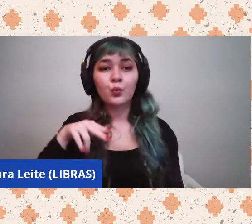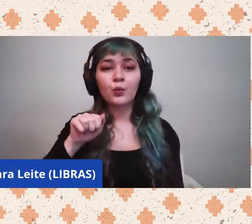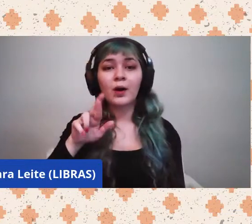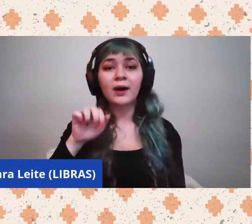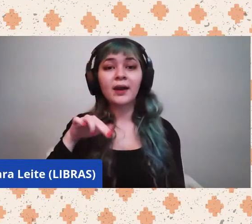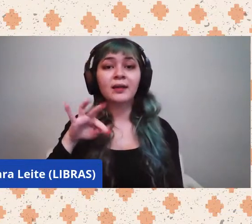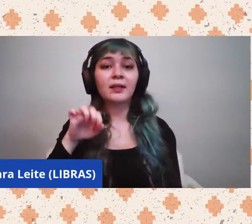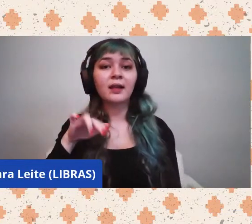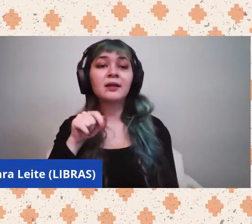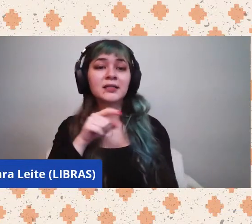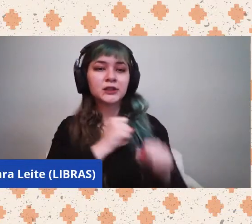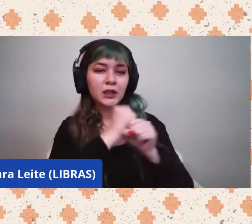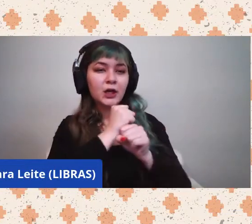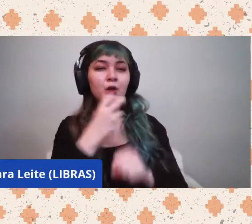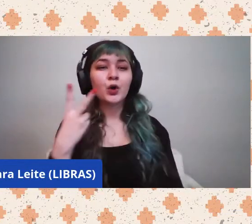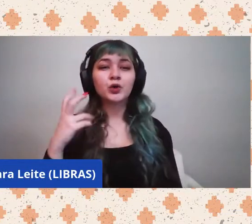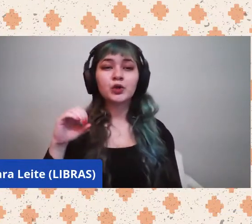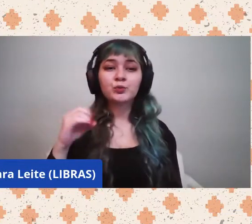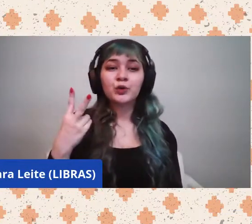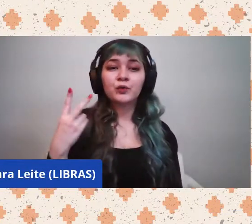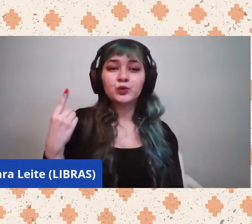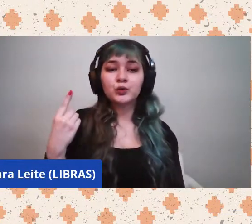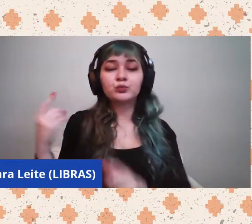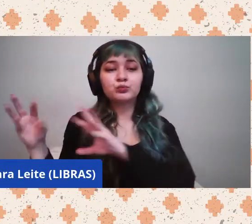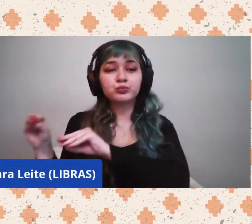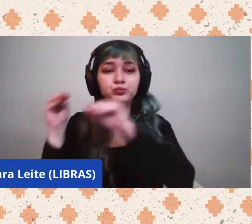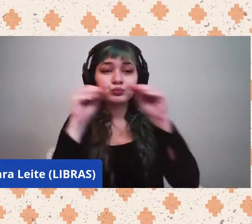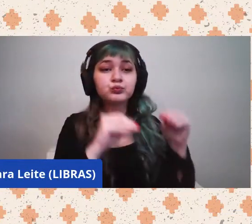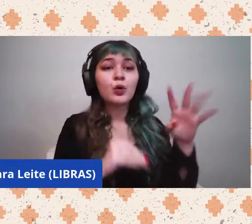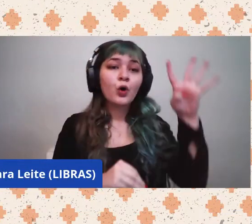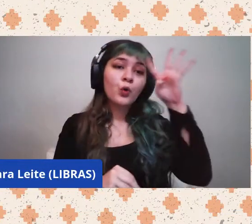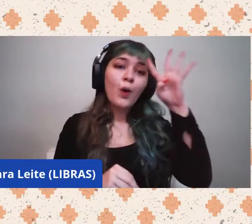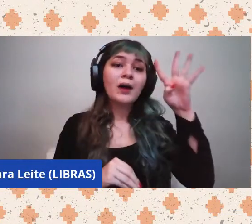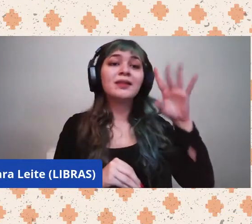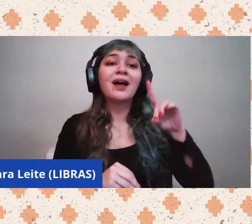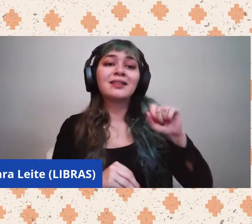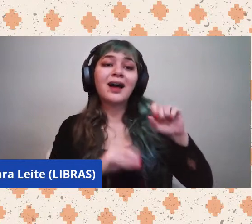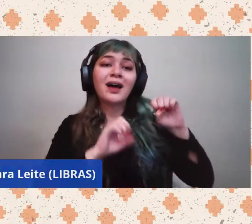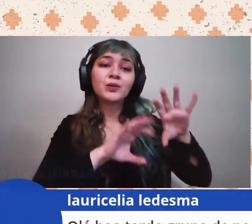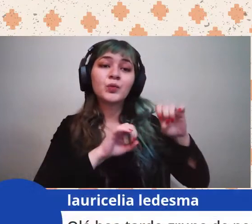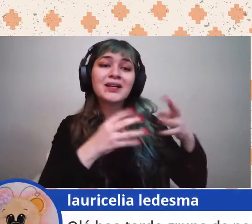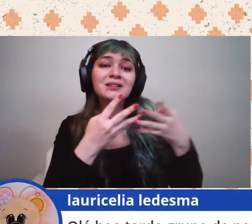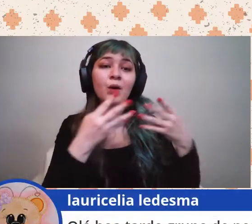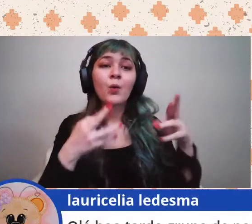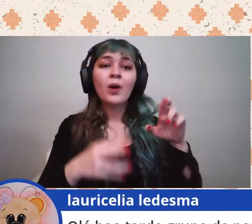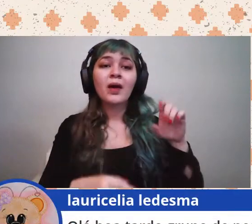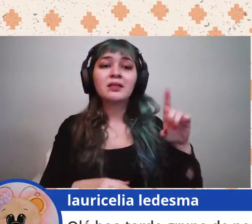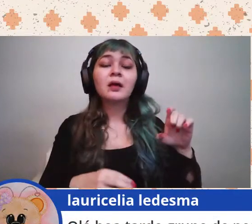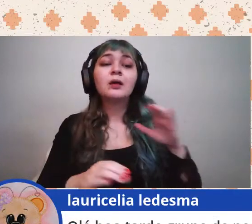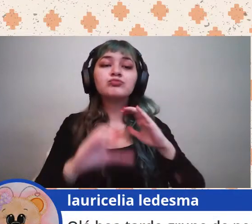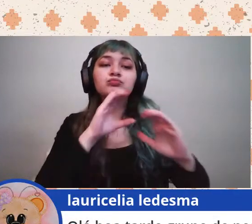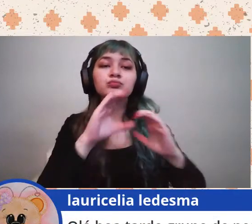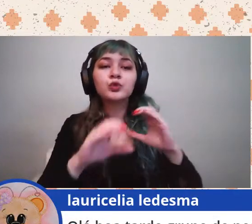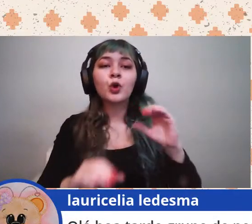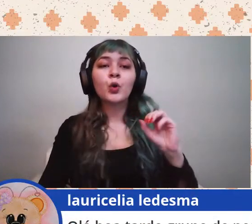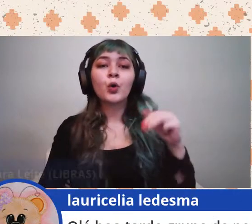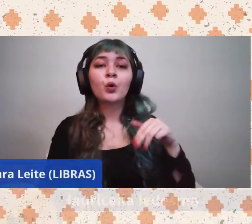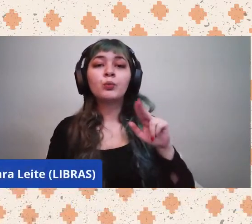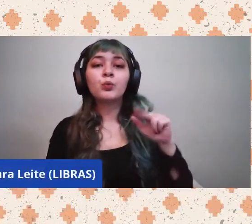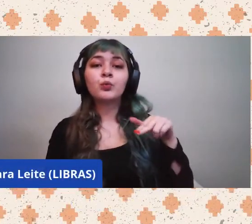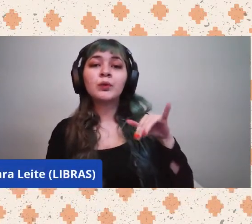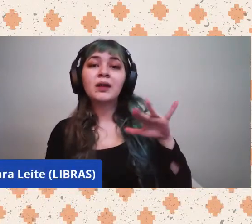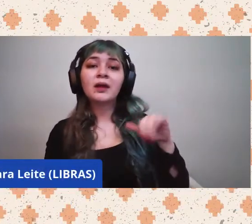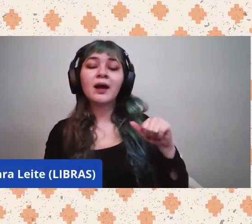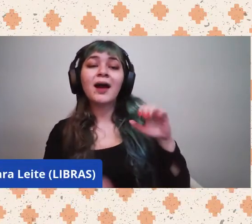longo desse ano de 2021 para as quartas da educação da Rede Comunica Educação. Então, ele compõe